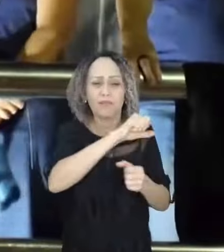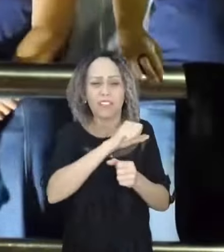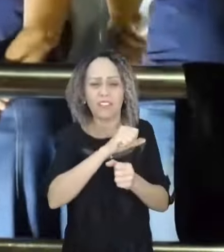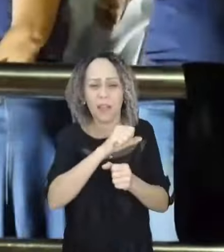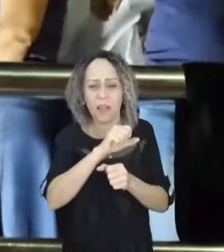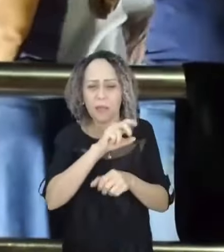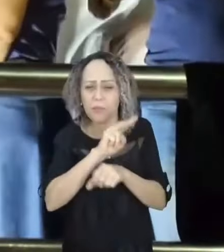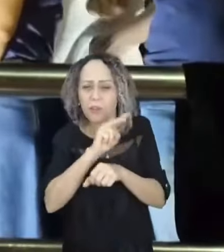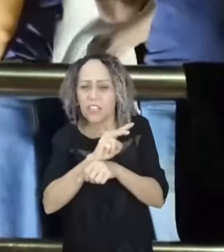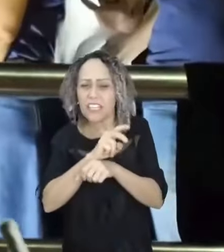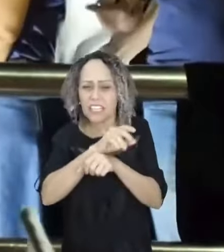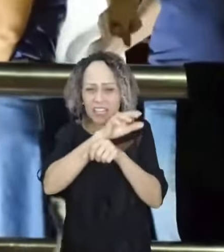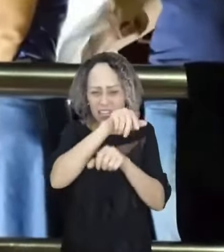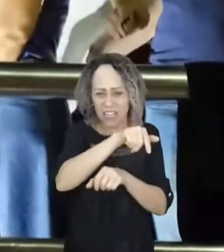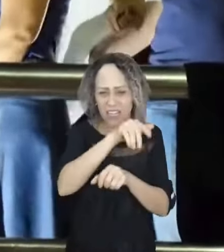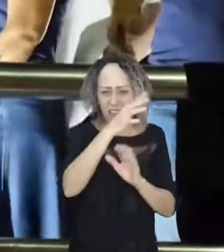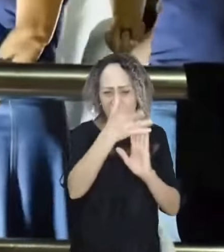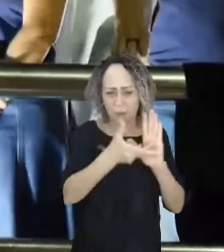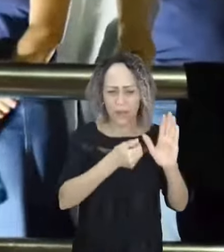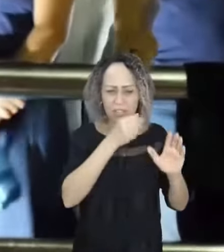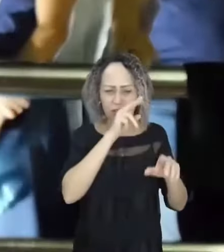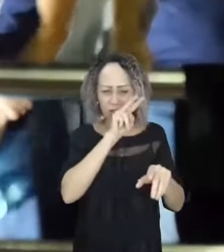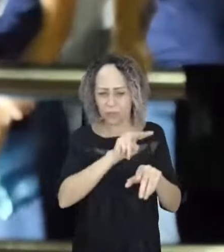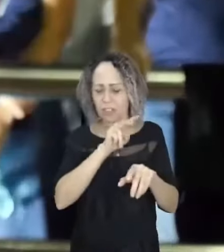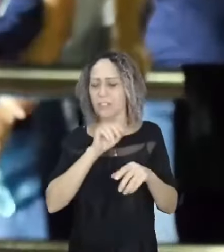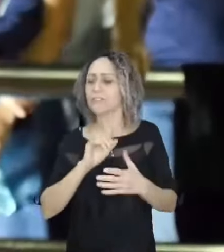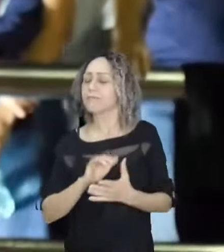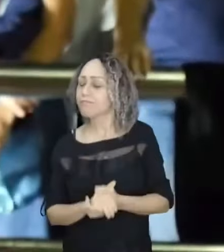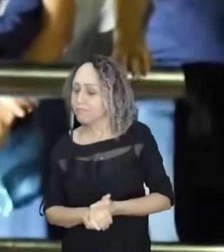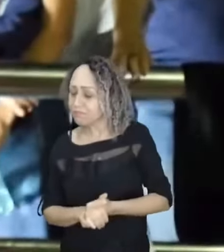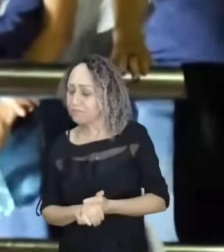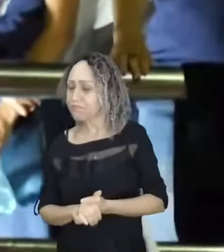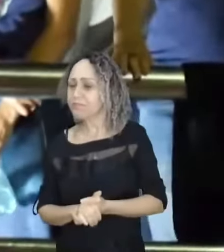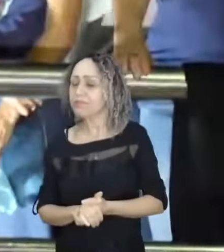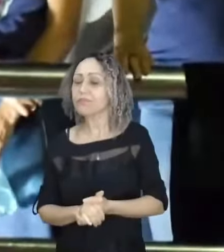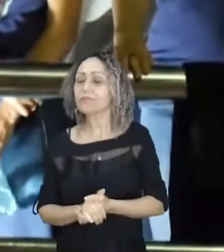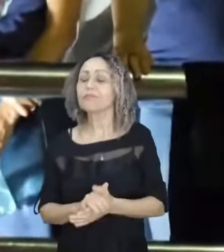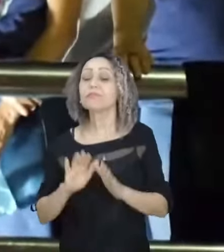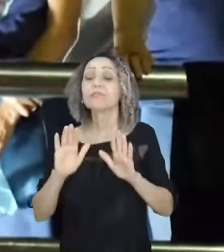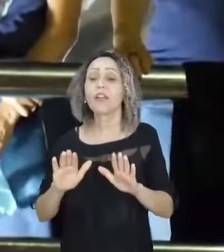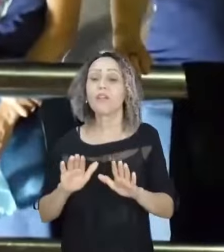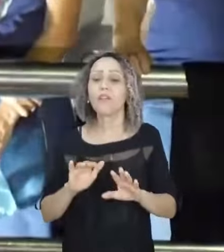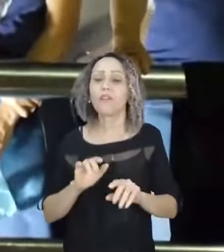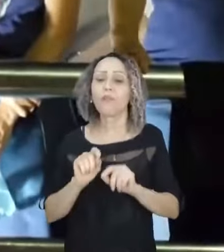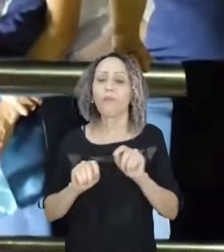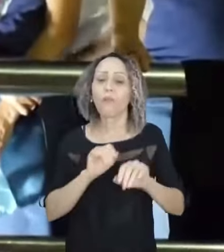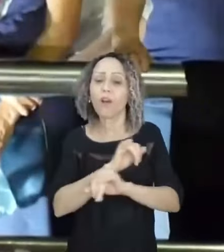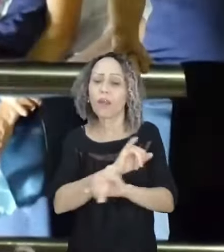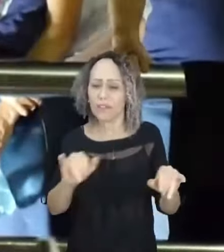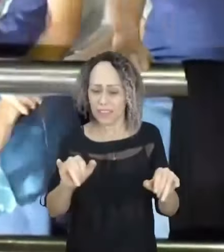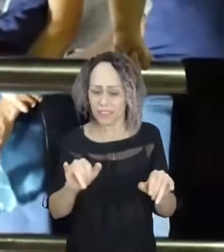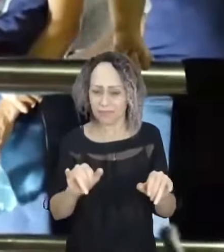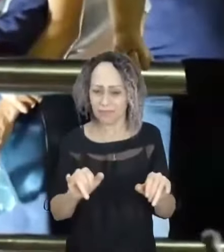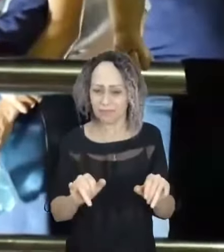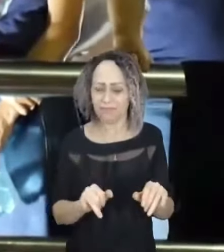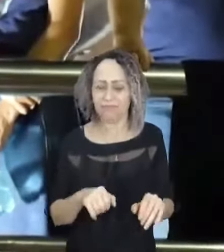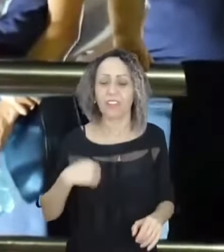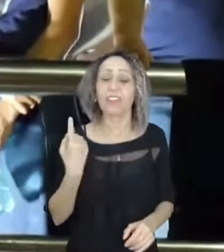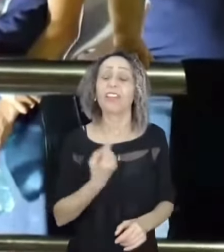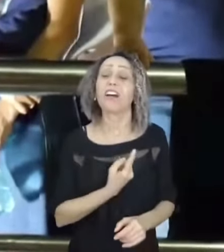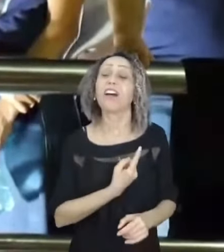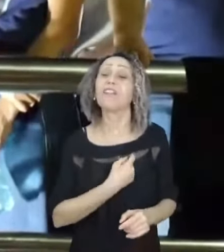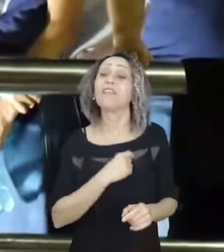companheiras, por último, eu quero dizer para vocês que nós vamos voltar a